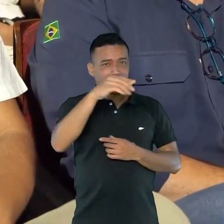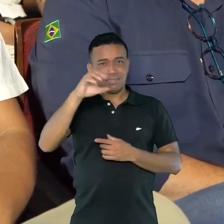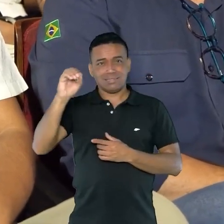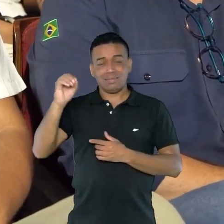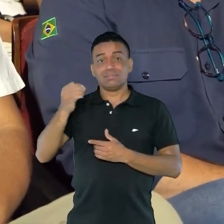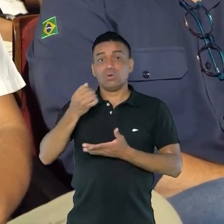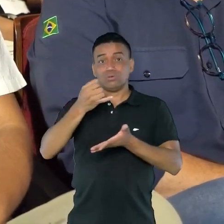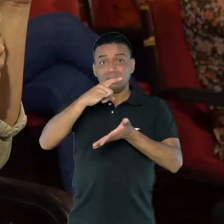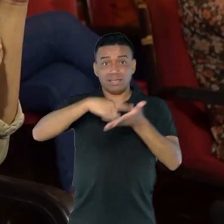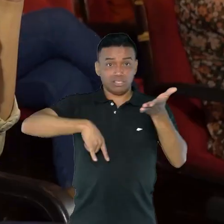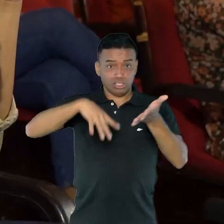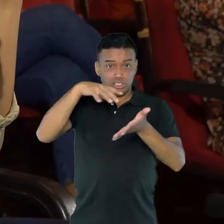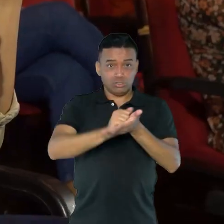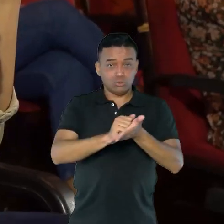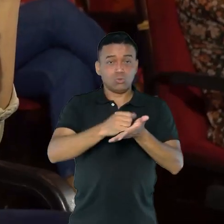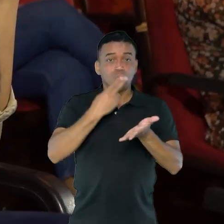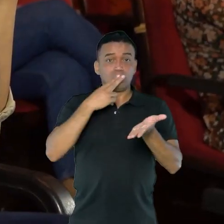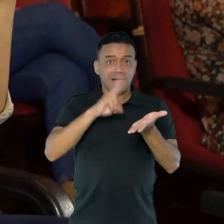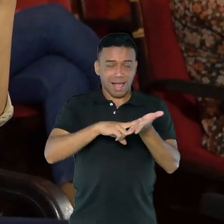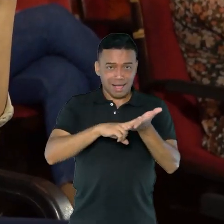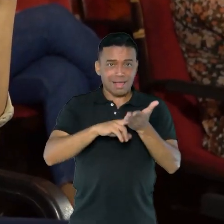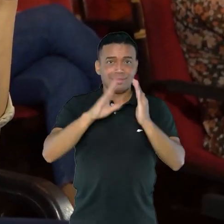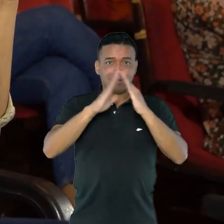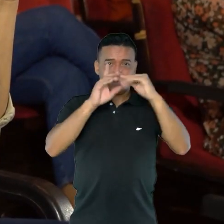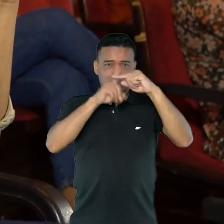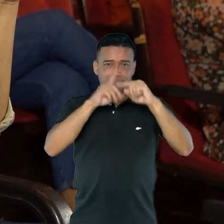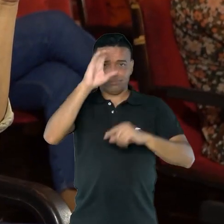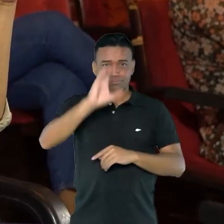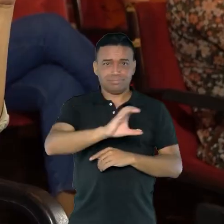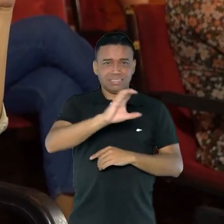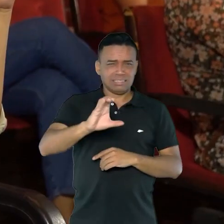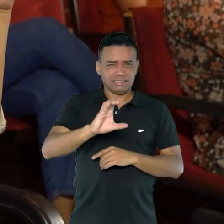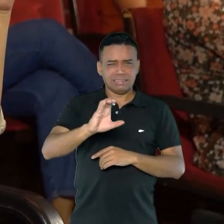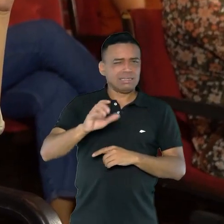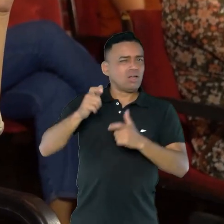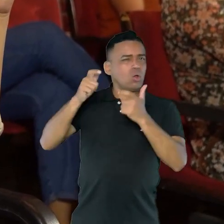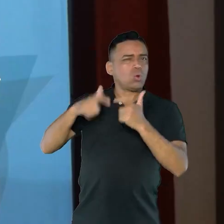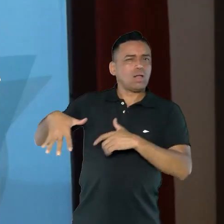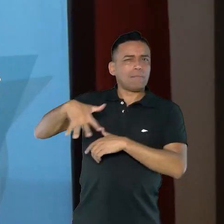do Paraguai. Uma espectadora grava com o celular.